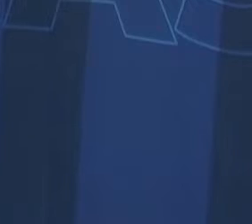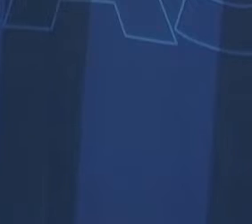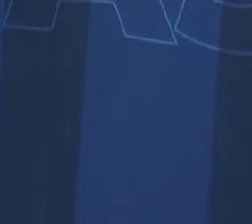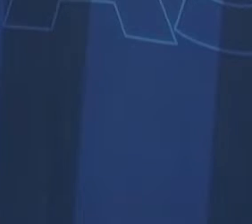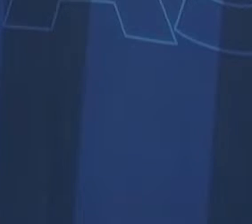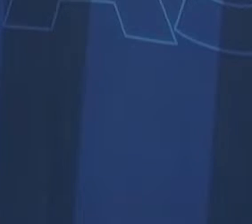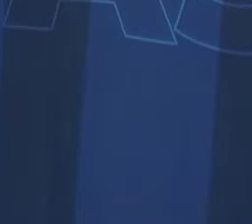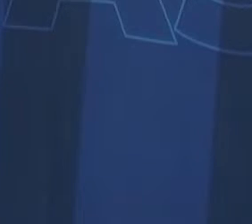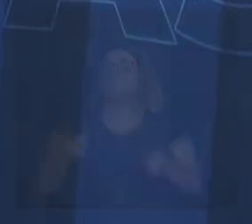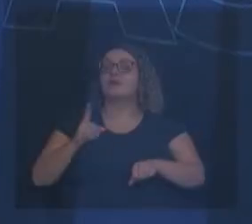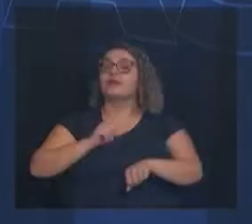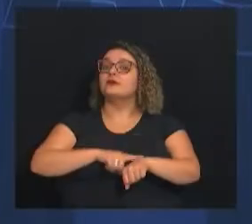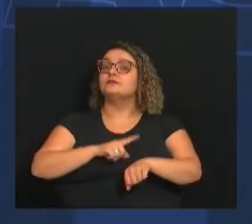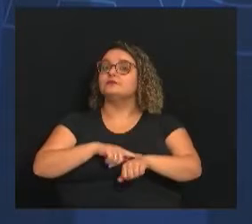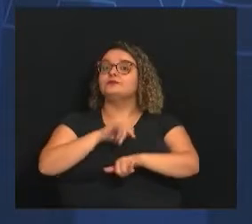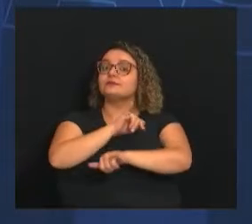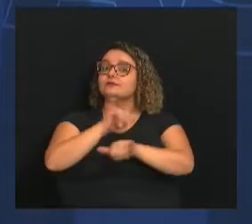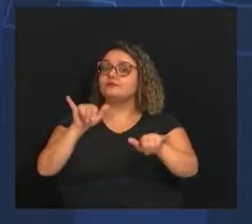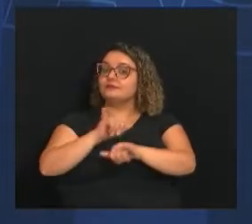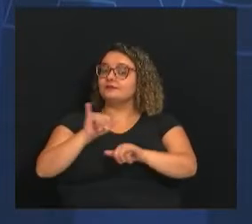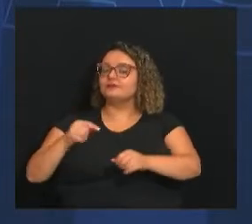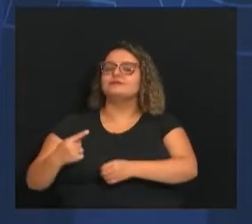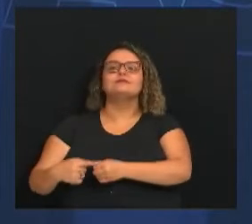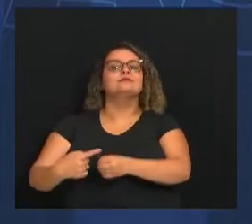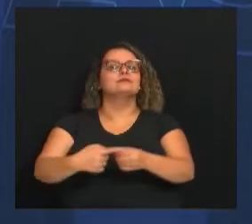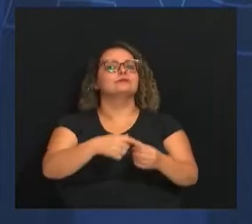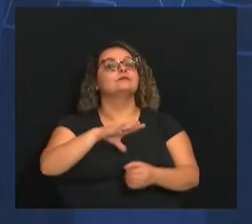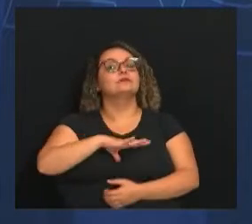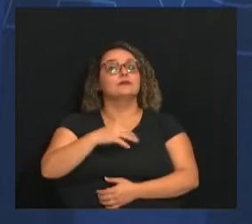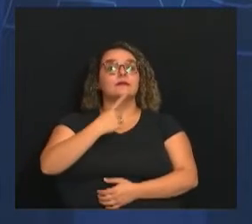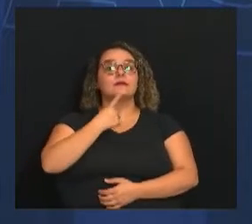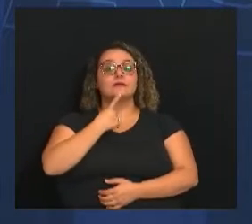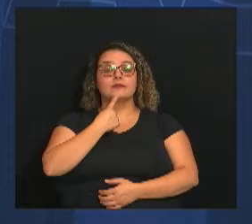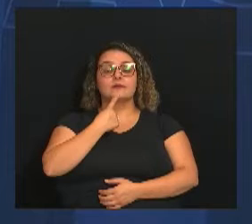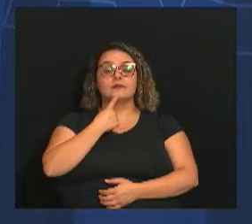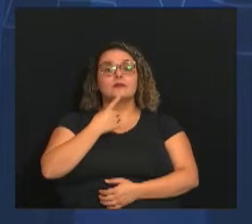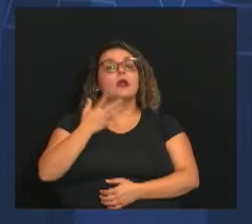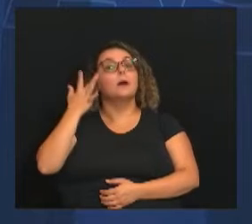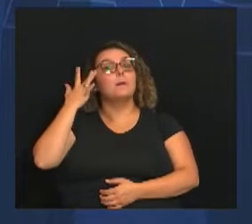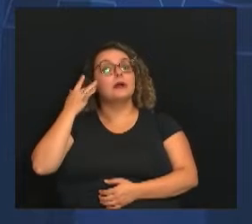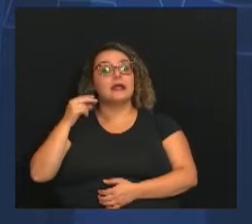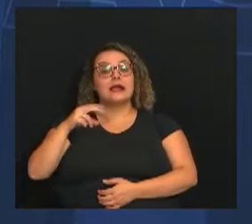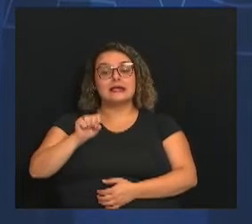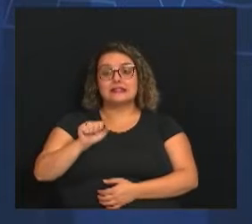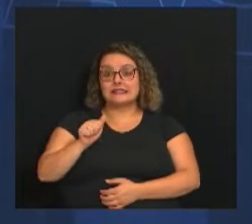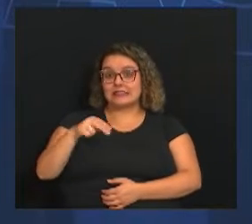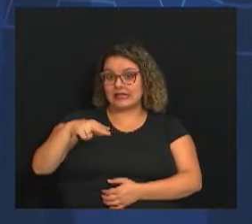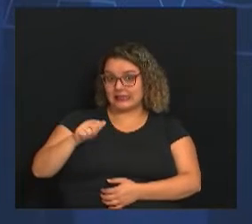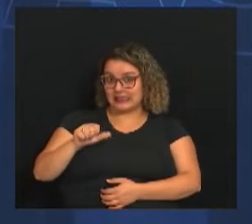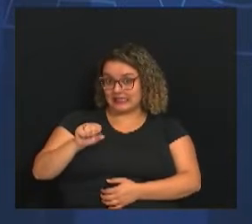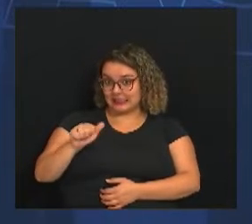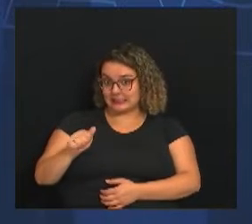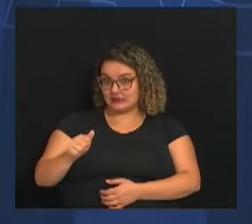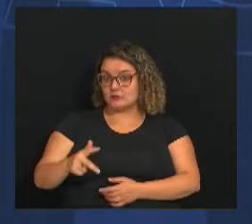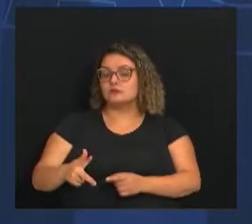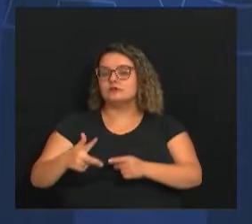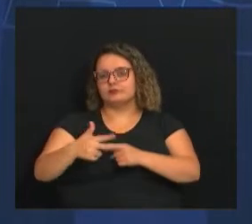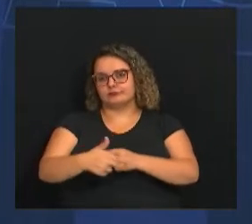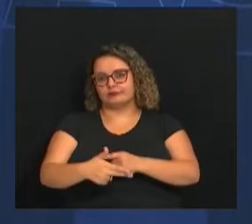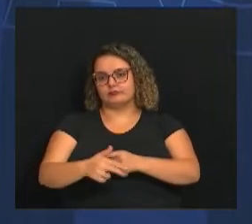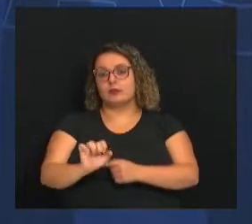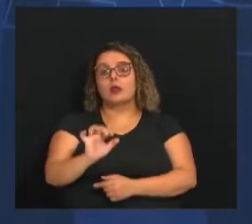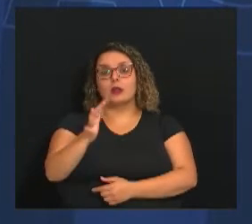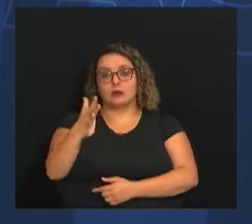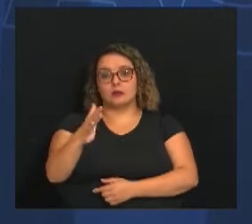Hora das notícias da metrópole de Campinas e amanhã a Sanasa vai interromper o fornecimento de água para